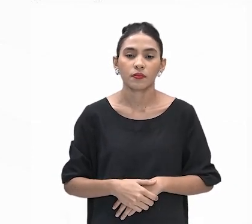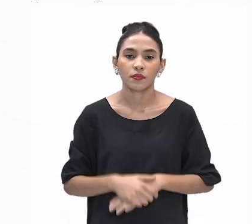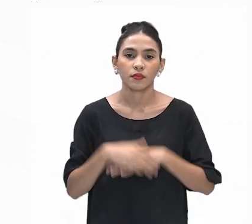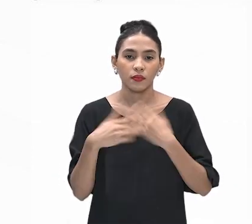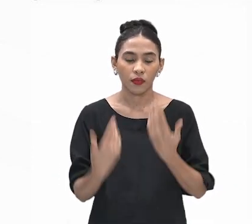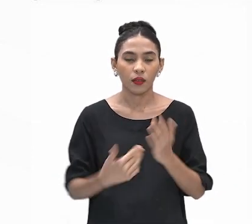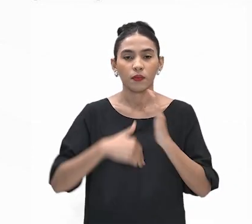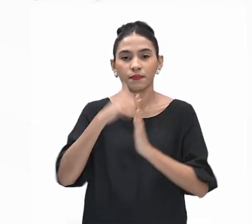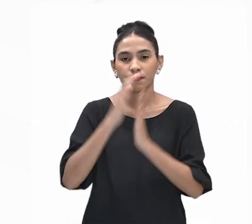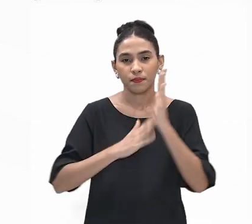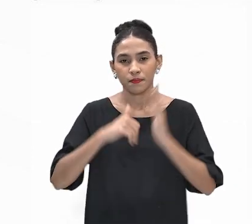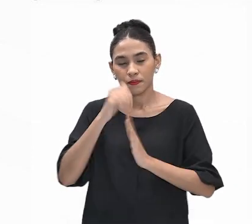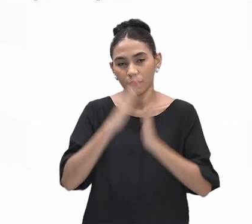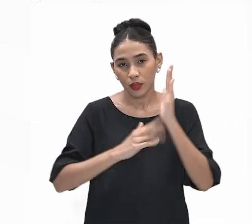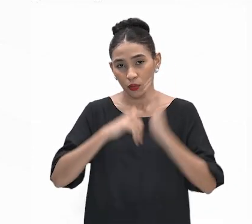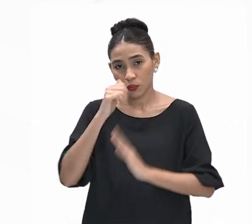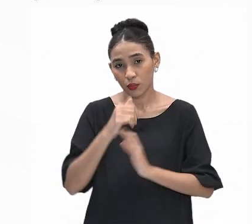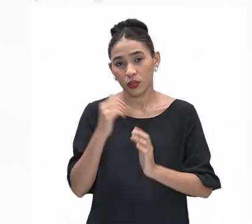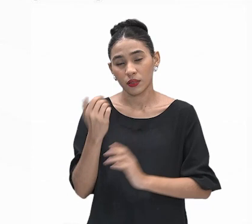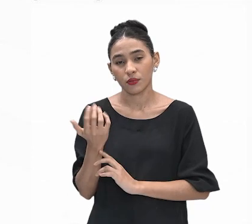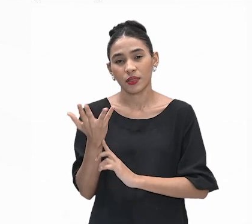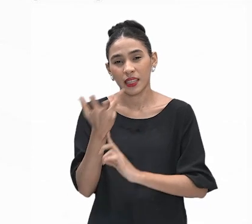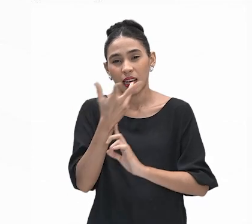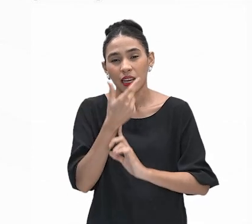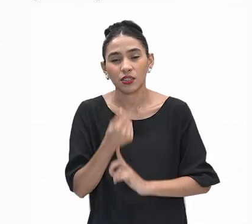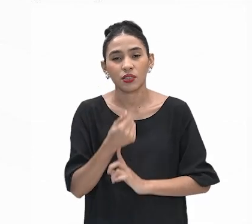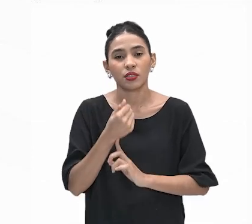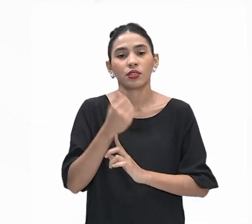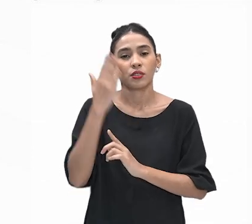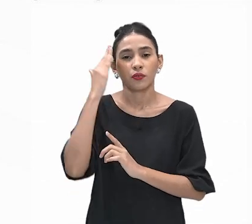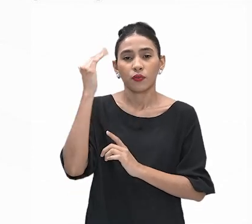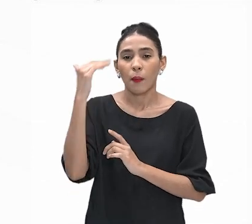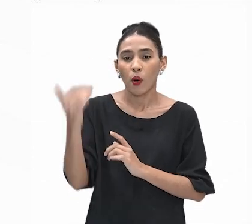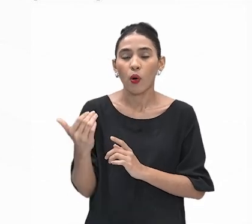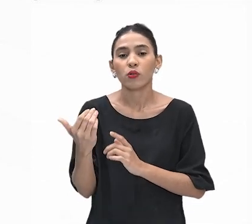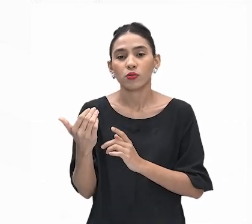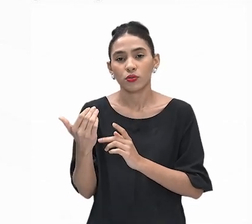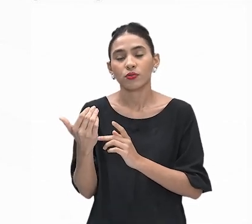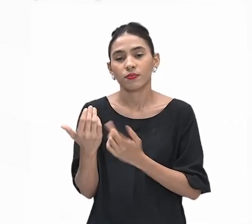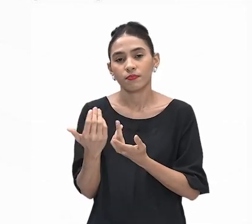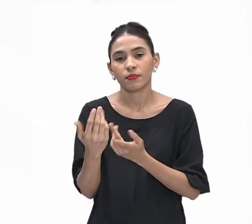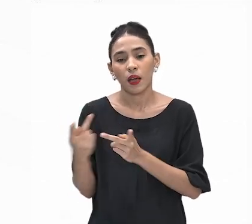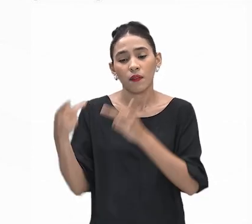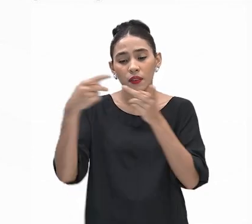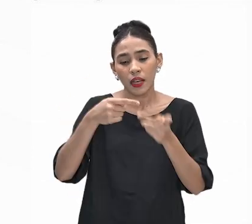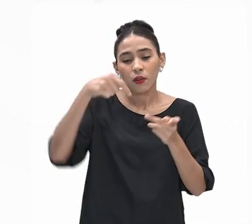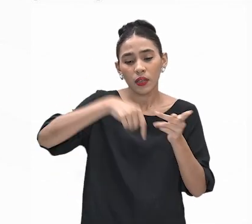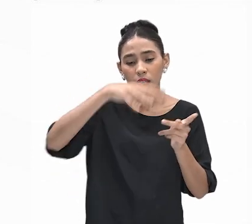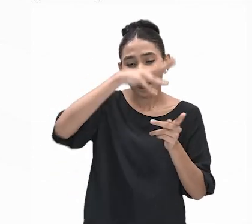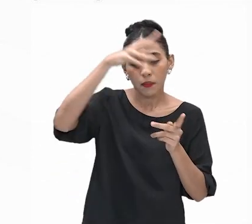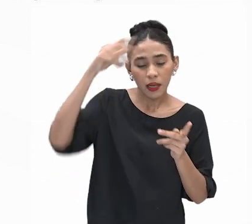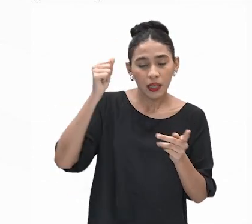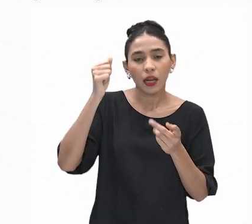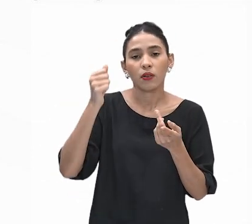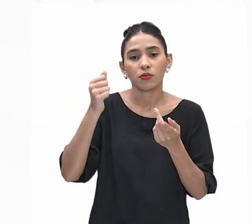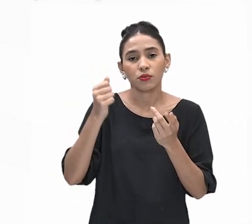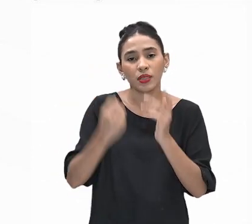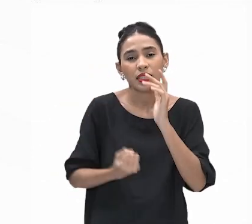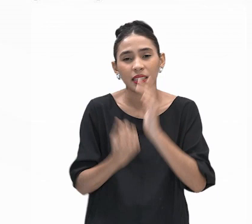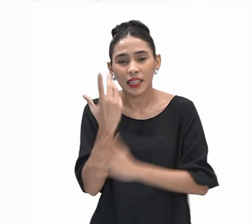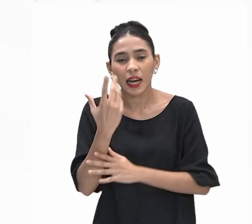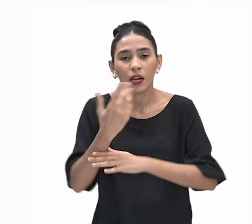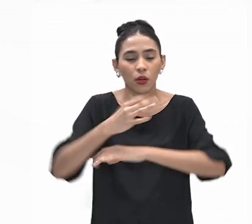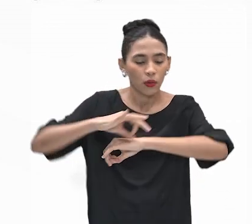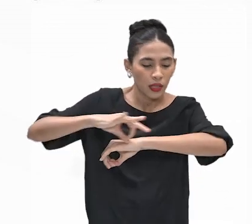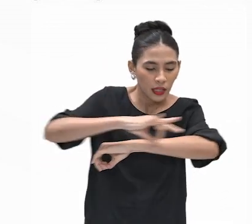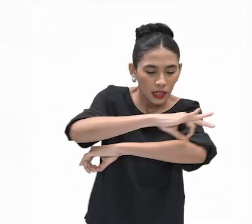essas pinturas, esses artistas internacionais que trouxeram para Manaus para produzir toda a arquitetura,